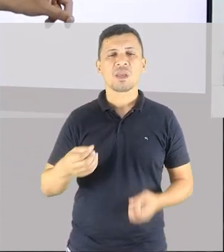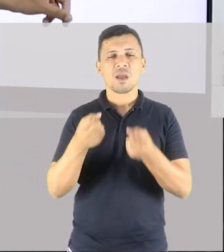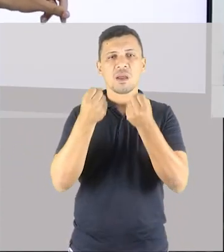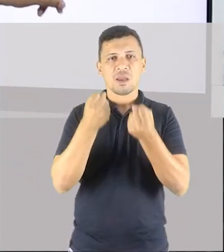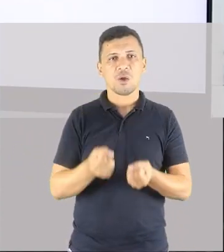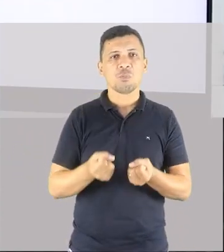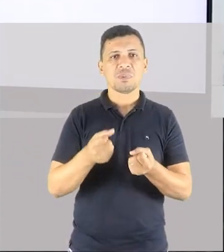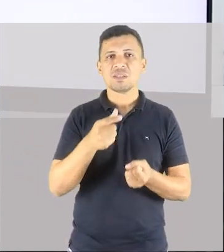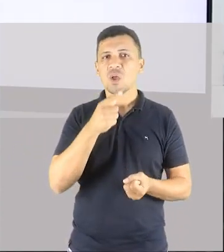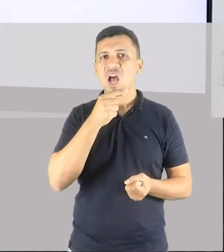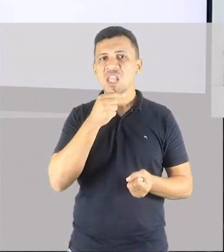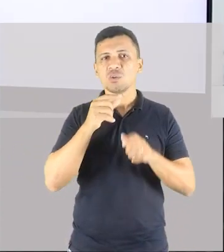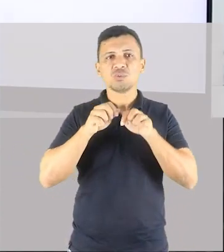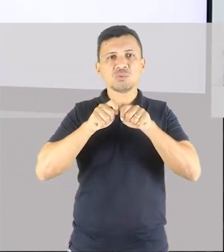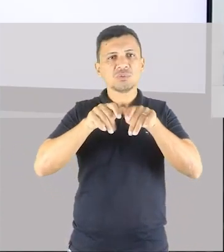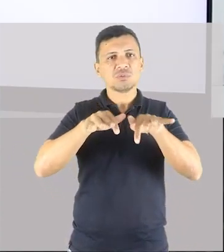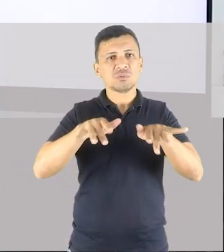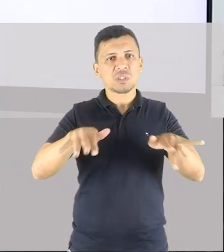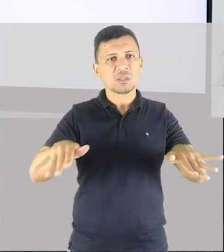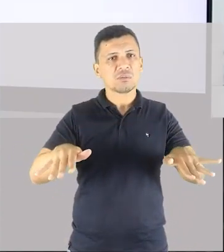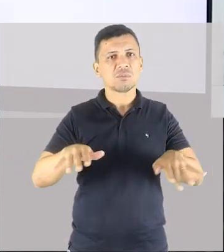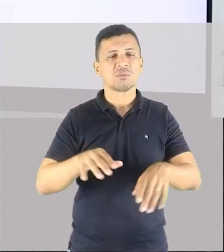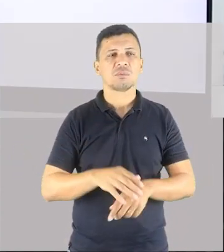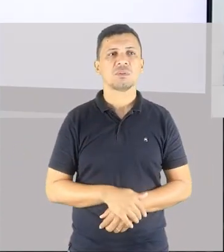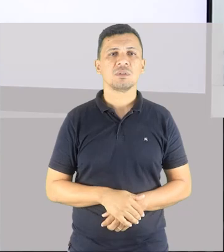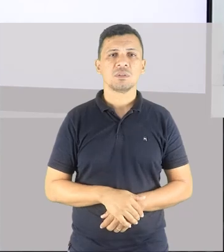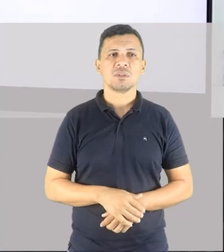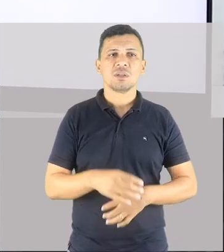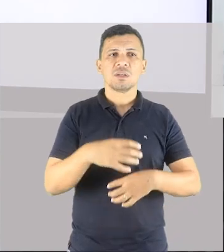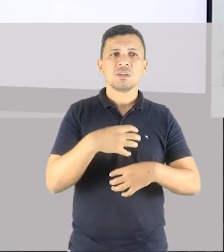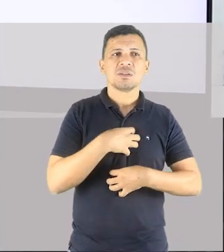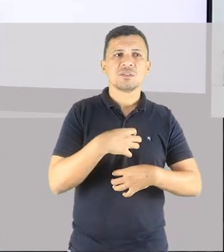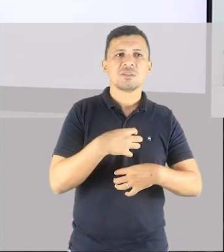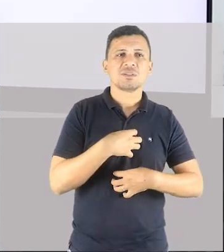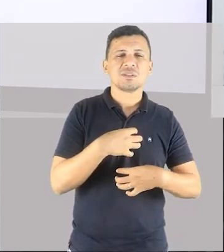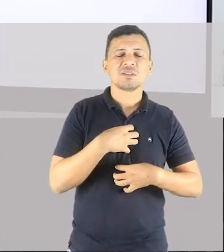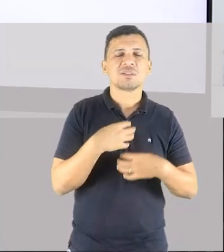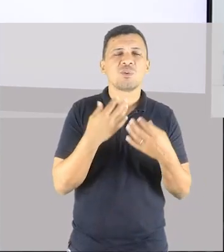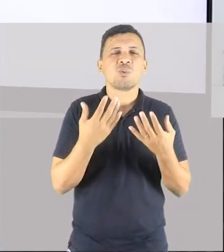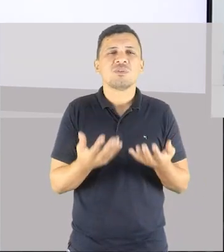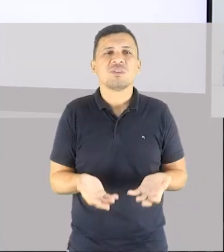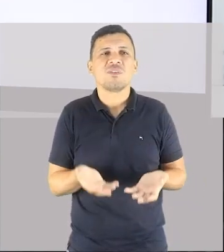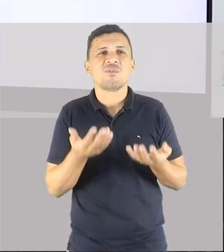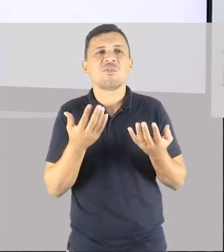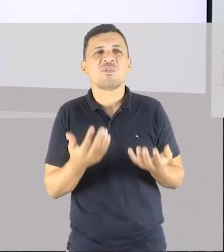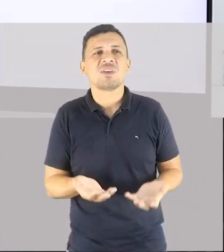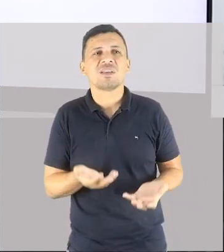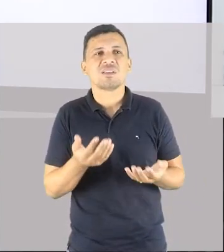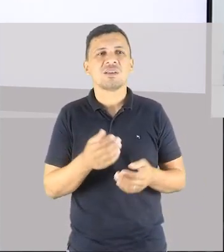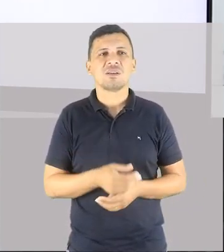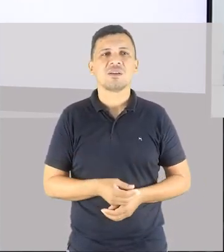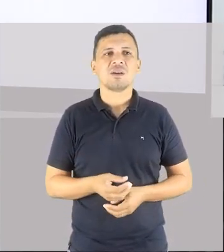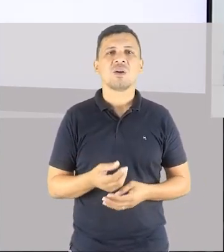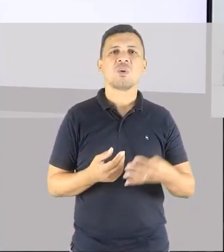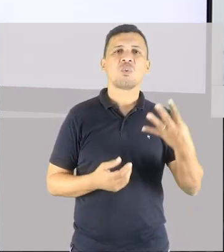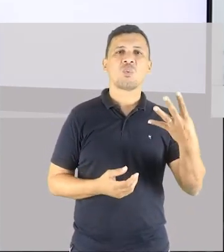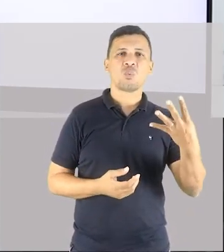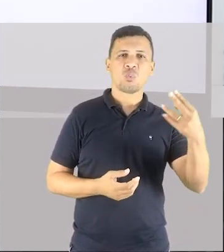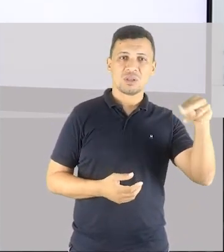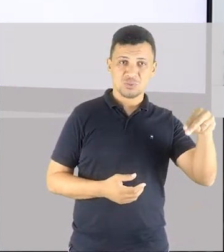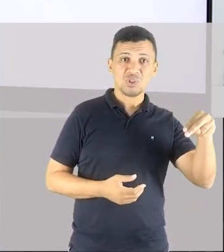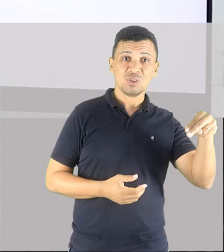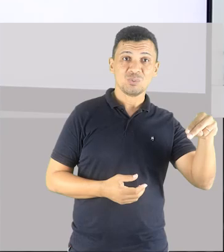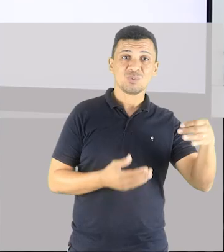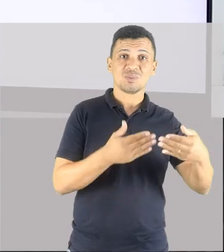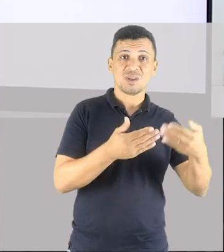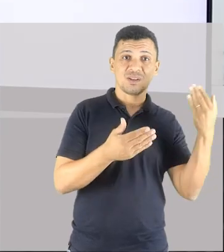líquido deslocado. Mas olha a sensação de leveza que esse corpo recebeu. Quanto que ele estava pesando?